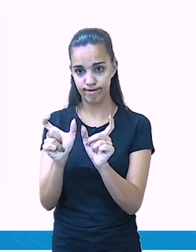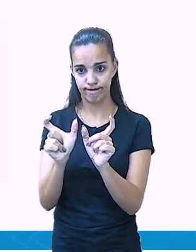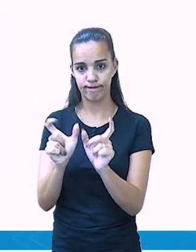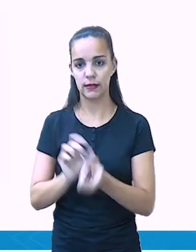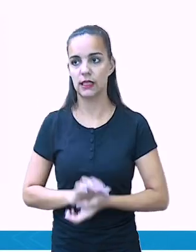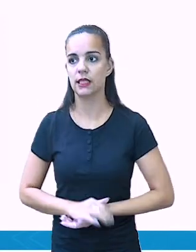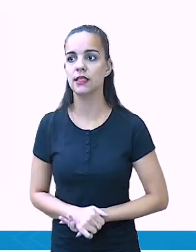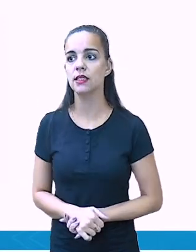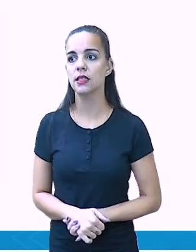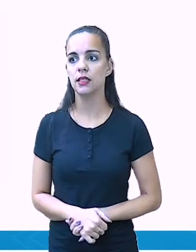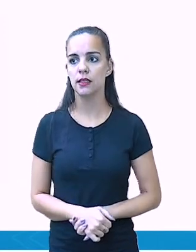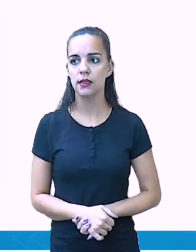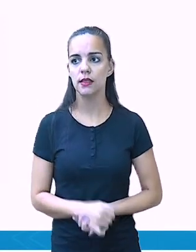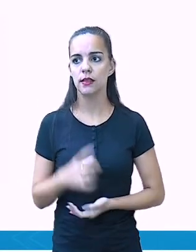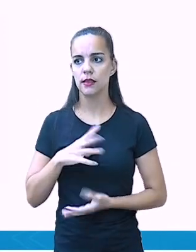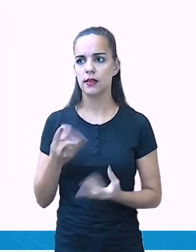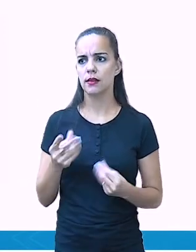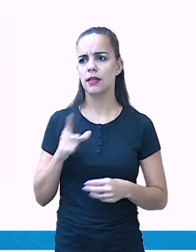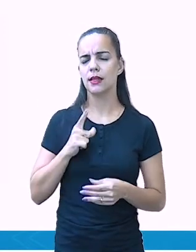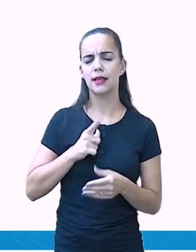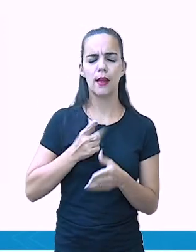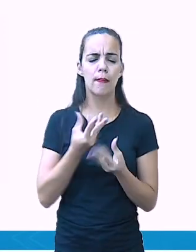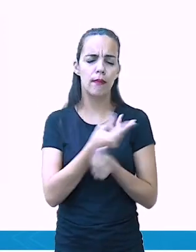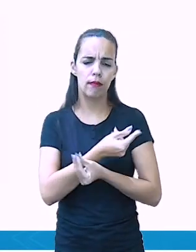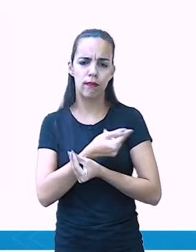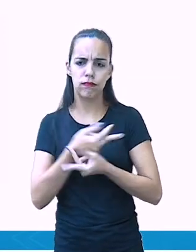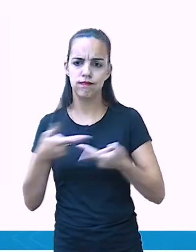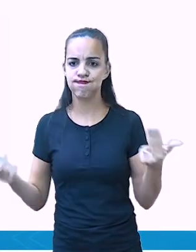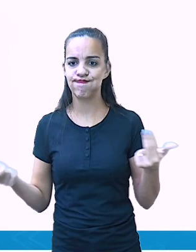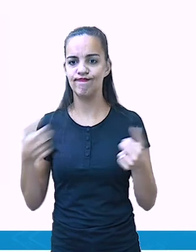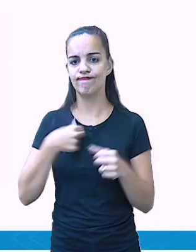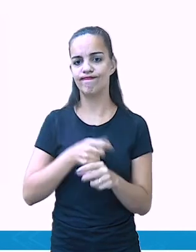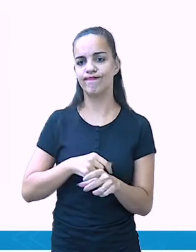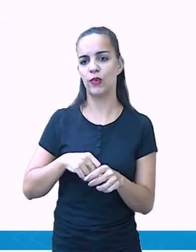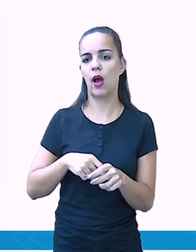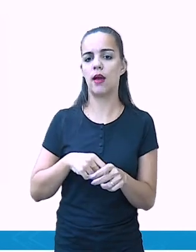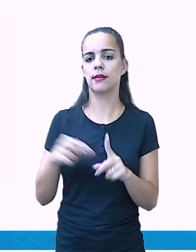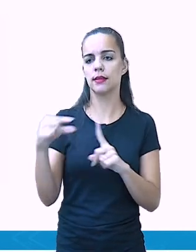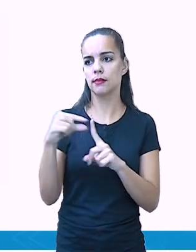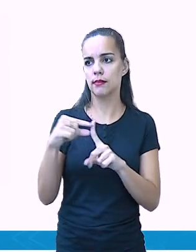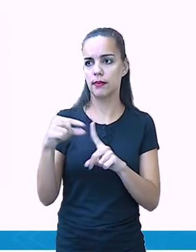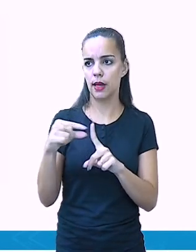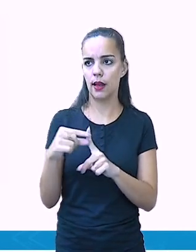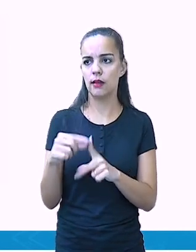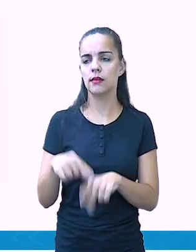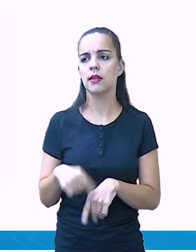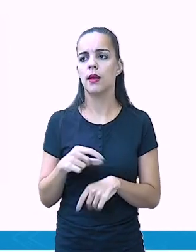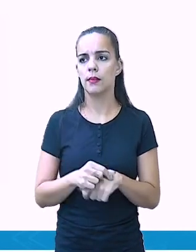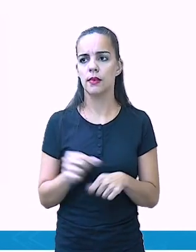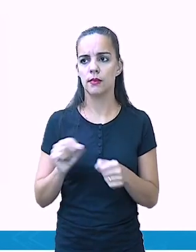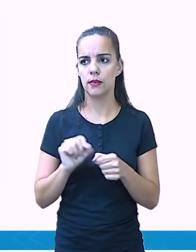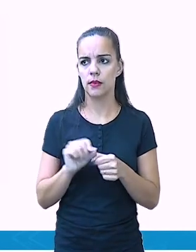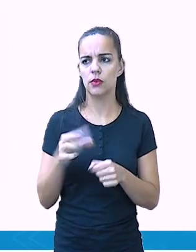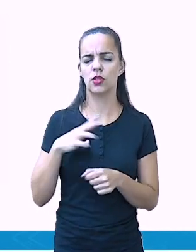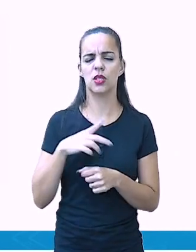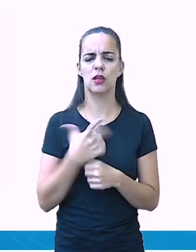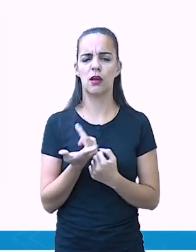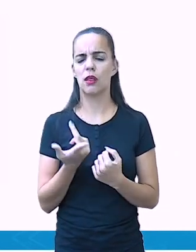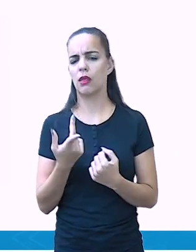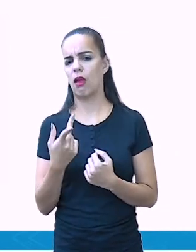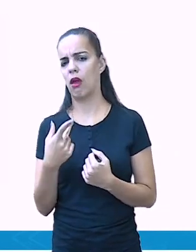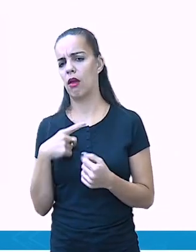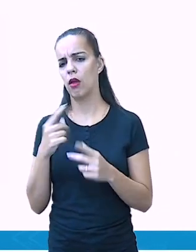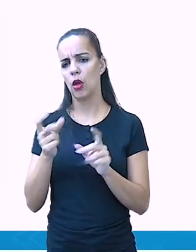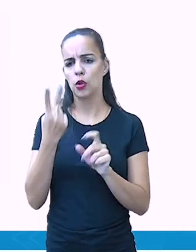vocês vão encontrar muitas palavras trissílabas, muitas dissílabas e muitas